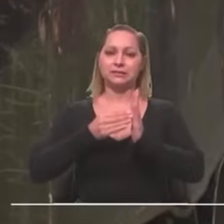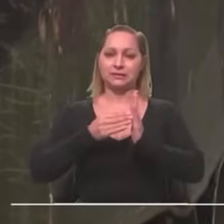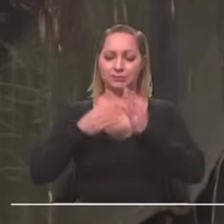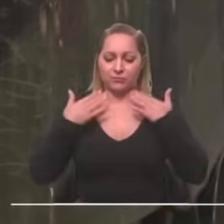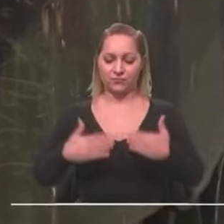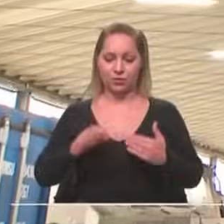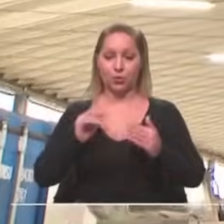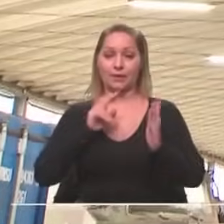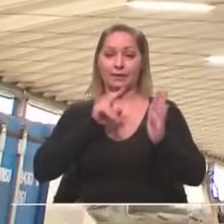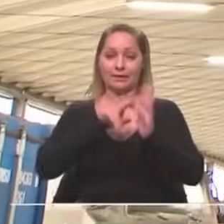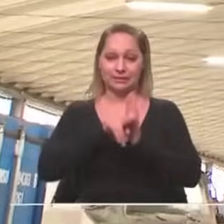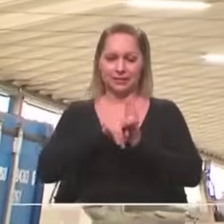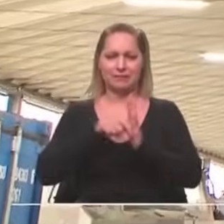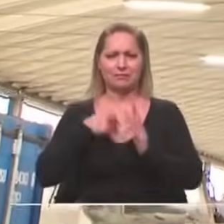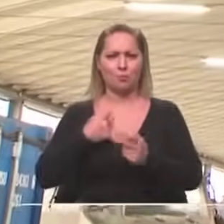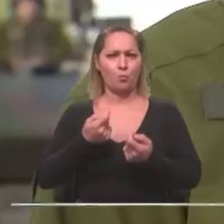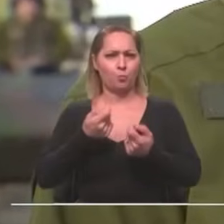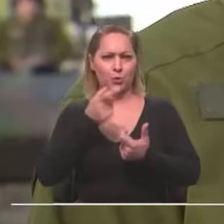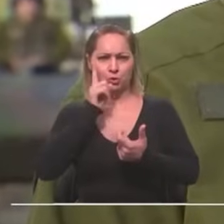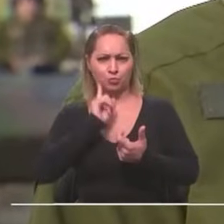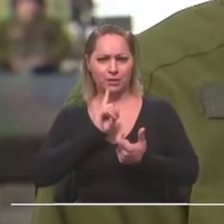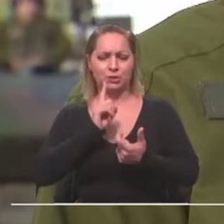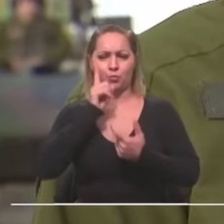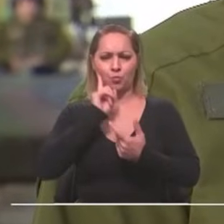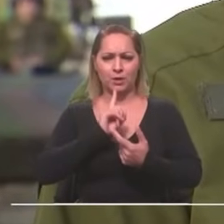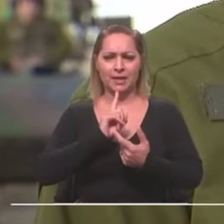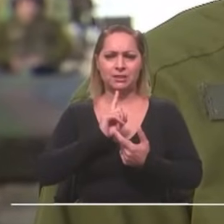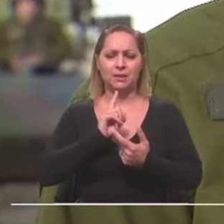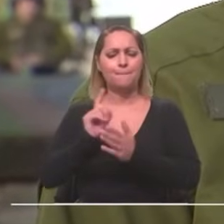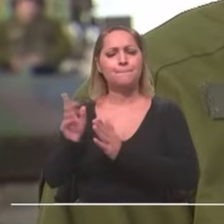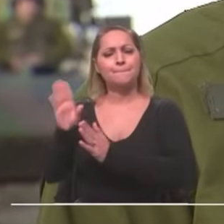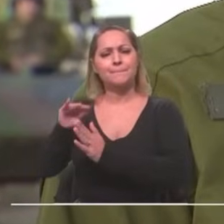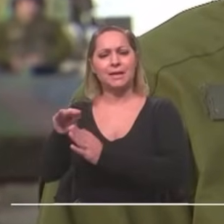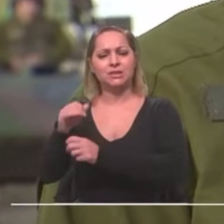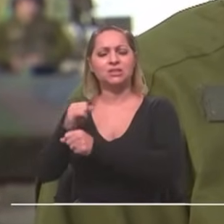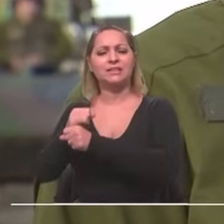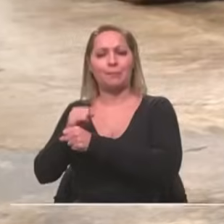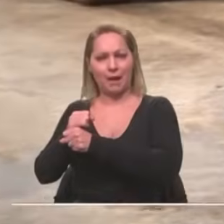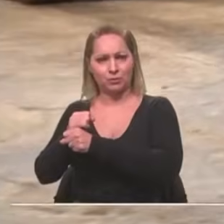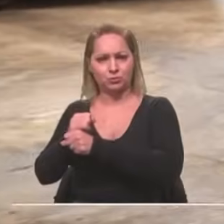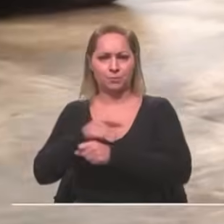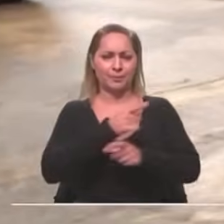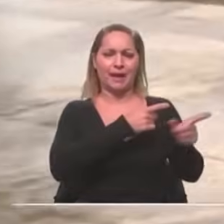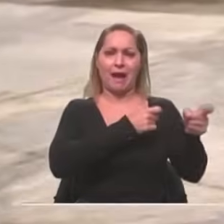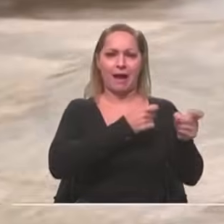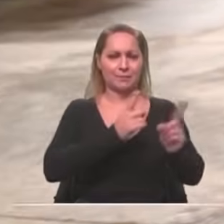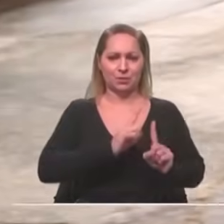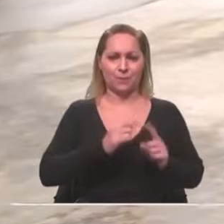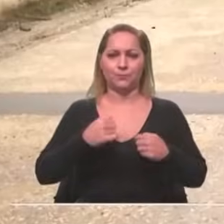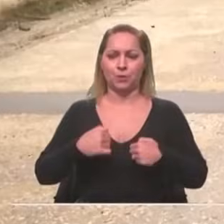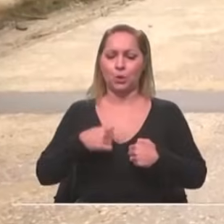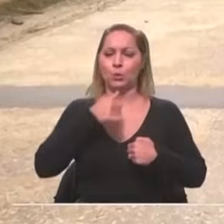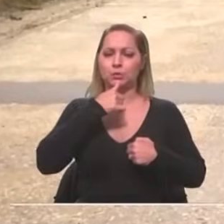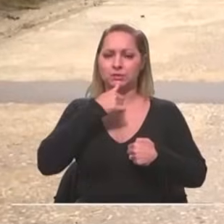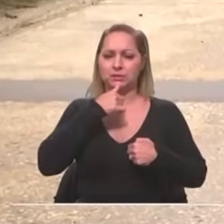entramos à Academia, éramos poucas. As mulheres entravam mais para os serviços e não para as armas. Portanto, decidi ir